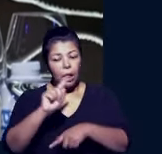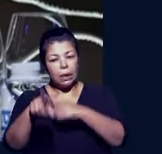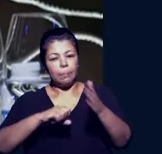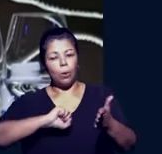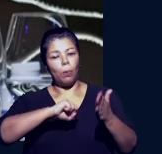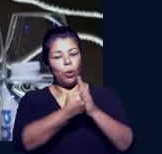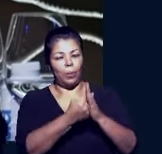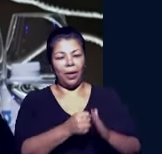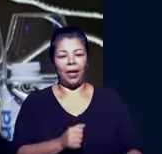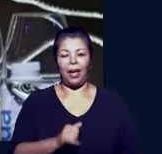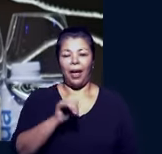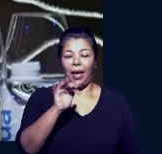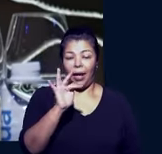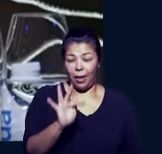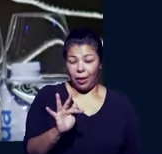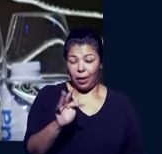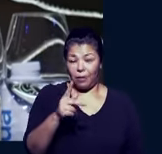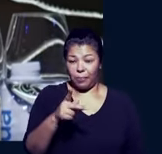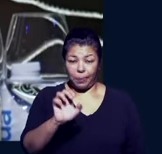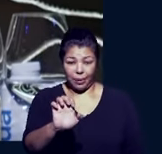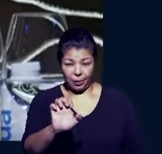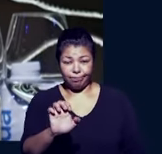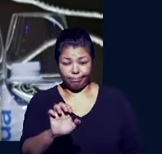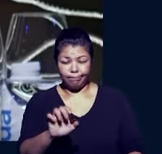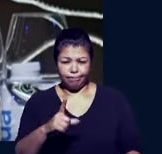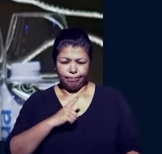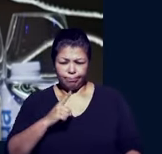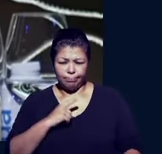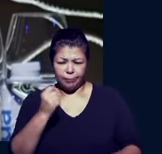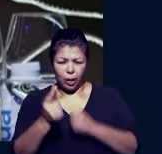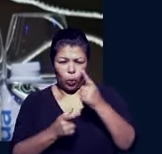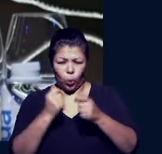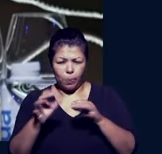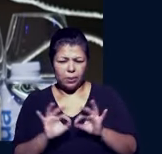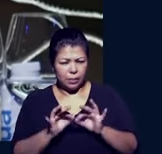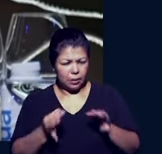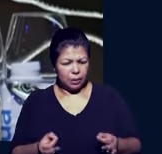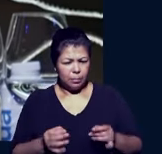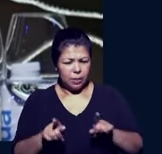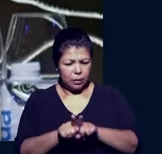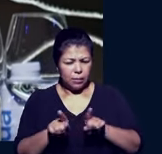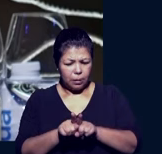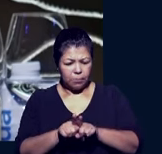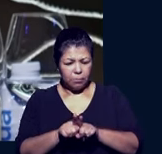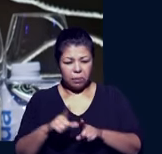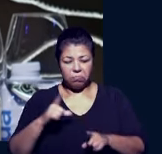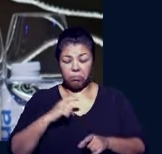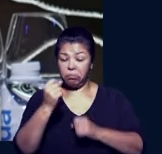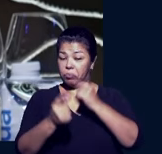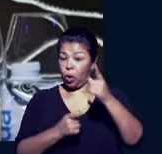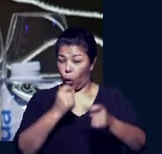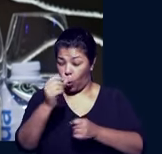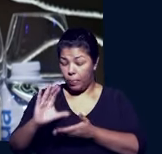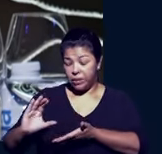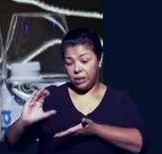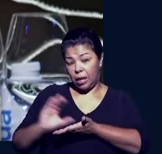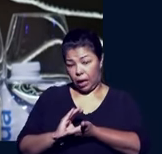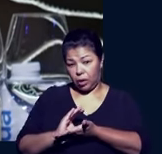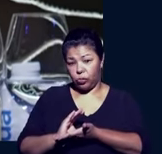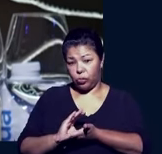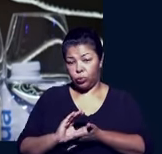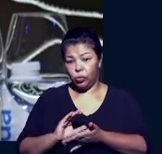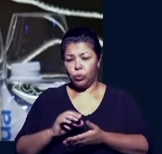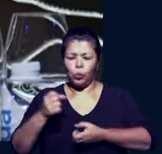seguinte enfim você tem situações muito mais simples para resolver e mais uma vez tentam criar instâncias de Poder com com com